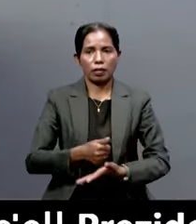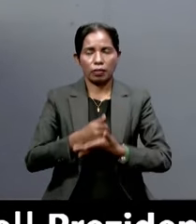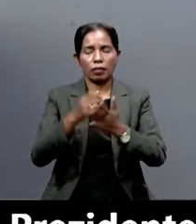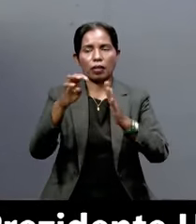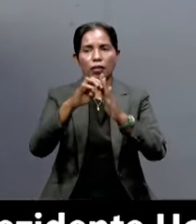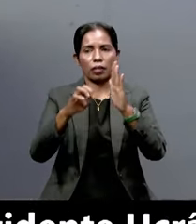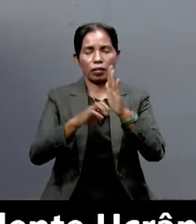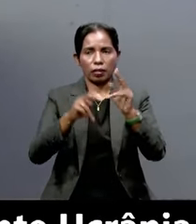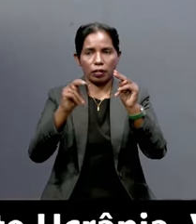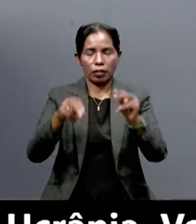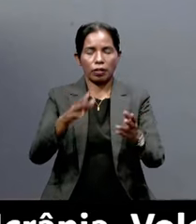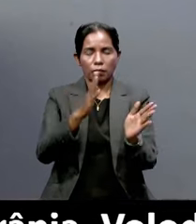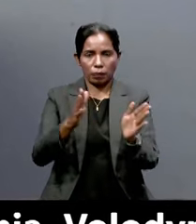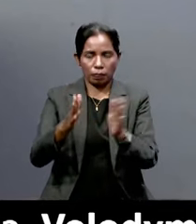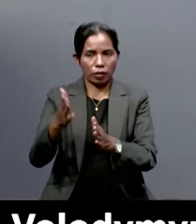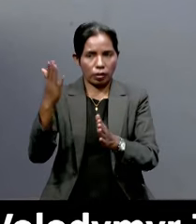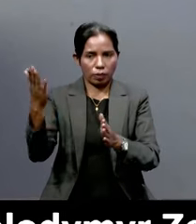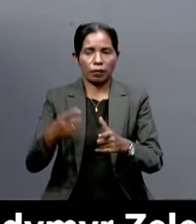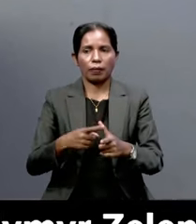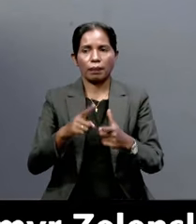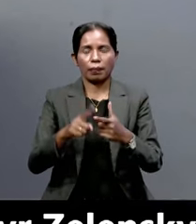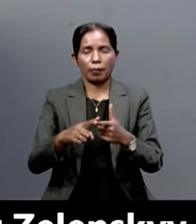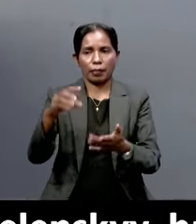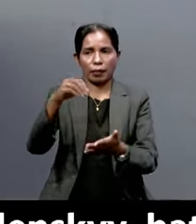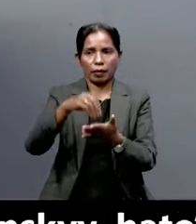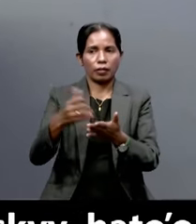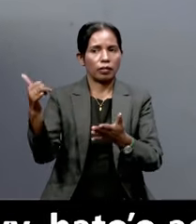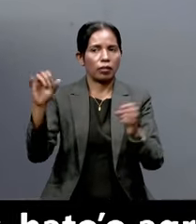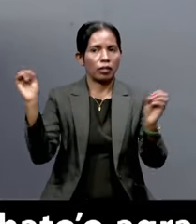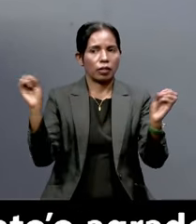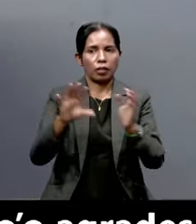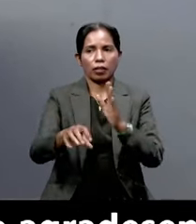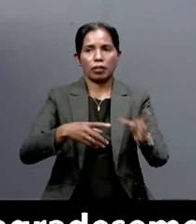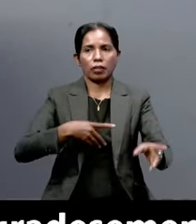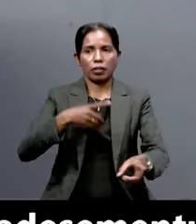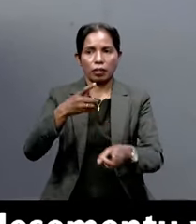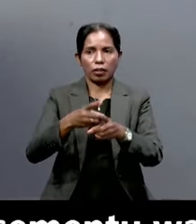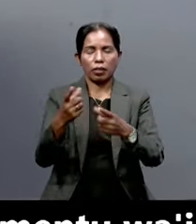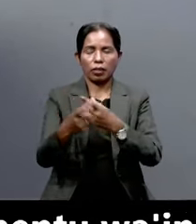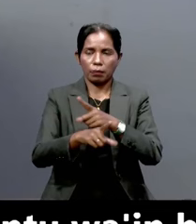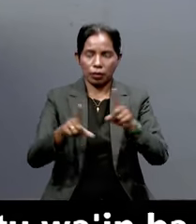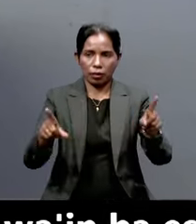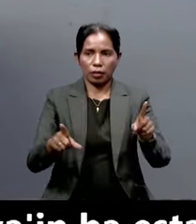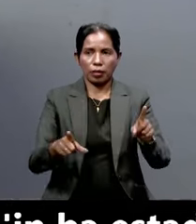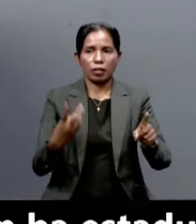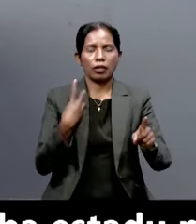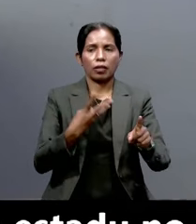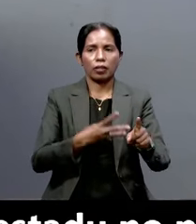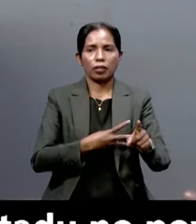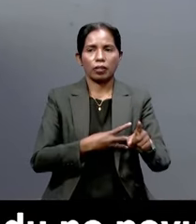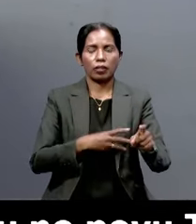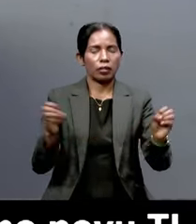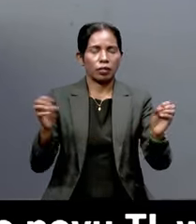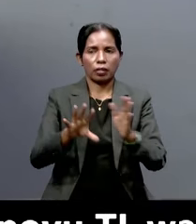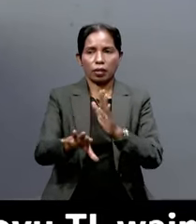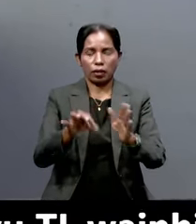estado tem que prepara na ba além de sir la hetan sine direito da liberdade né ita sir se la heta